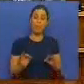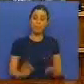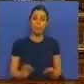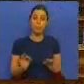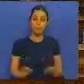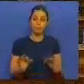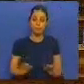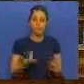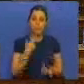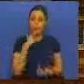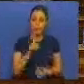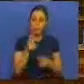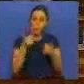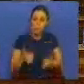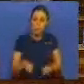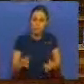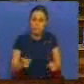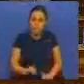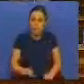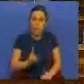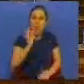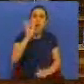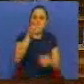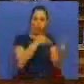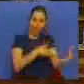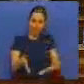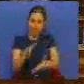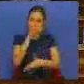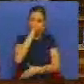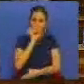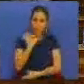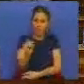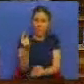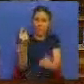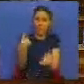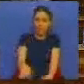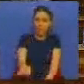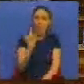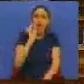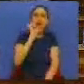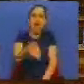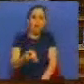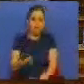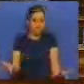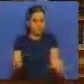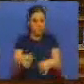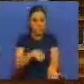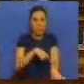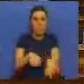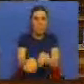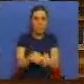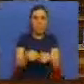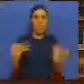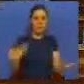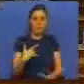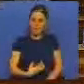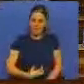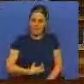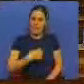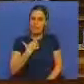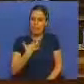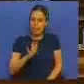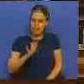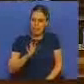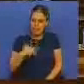não se entende bem qual a estratégia que o Governo tem. Qual a política? Sentimos cada vez